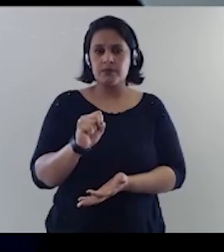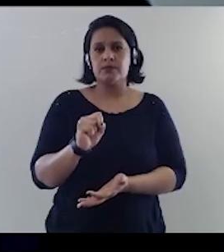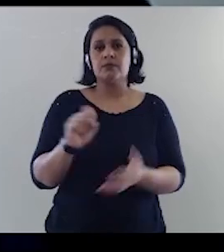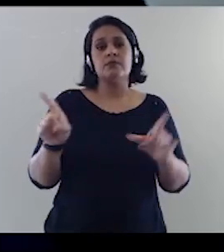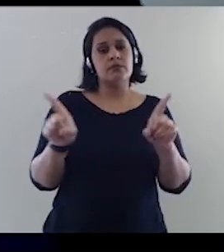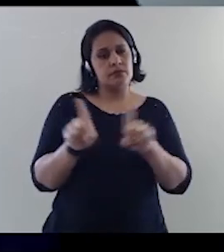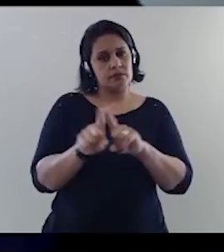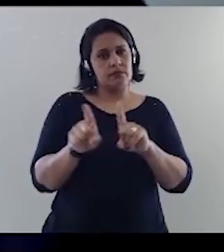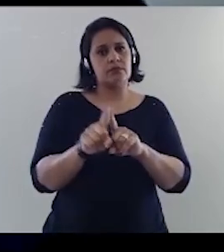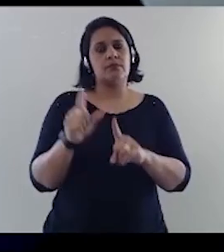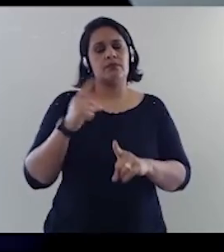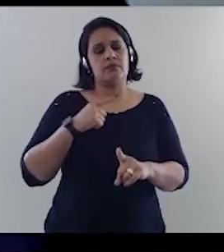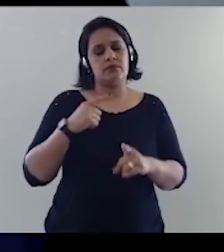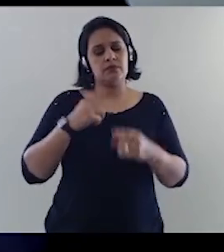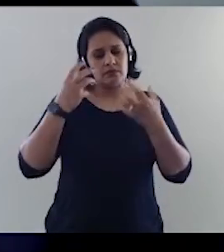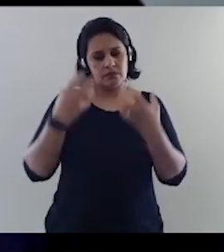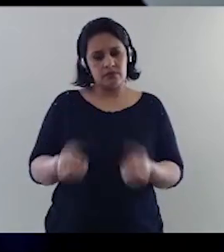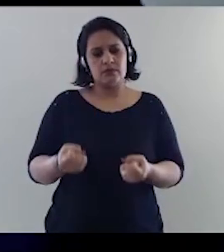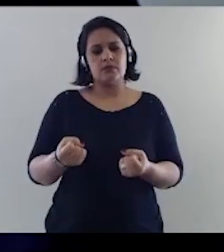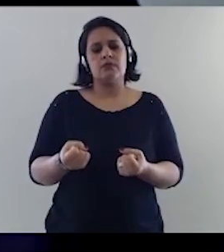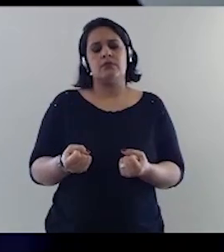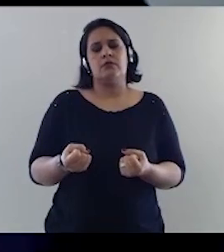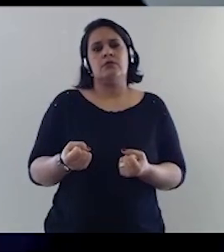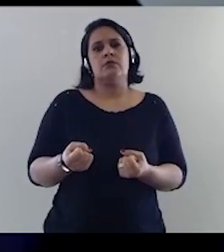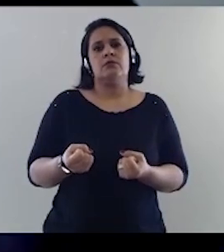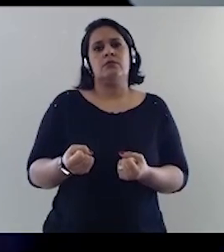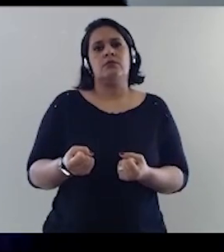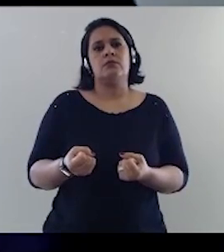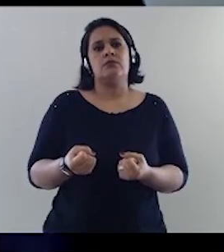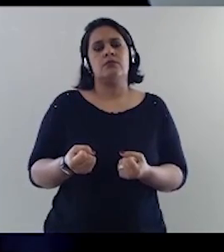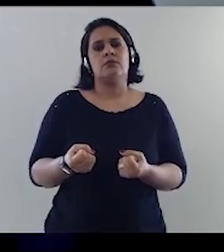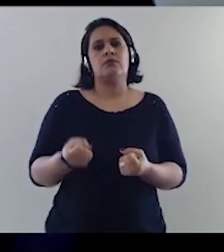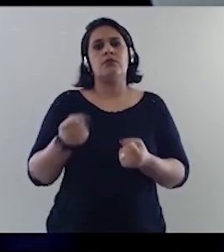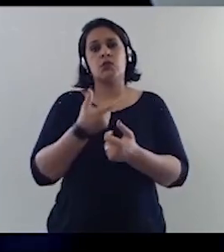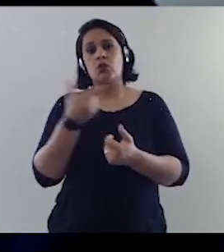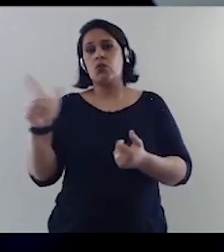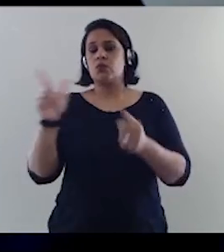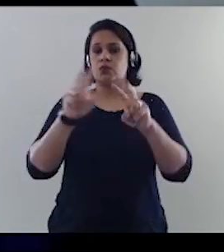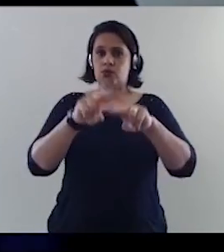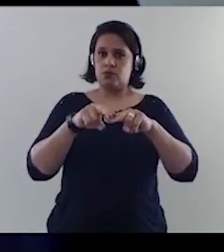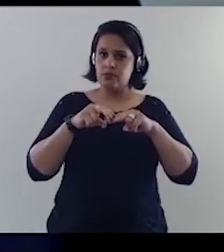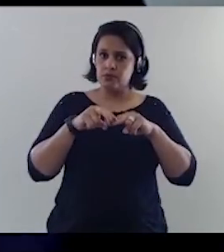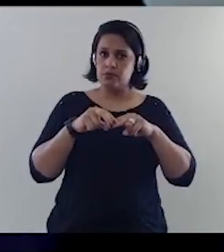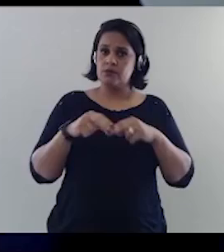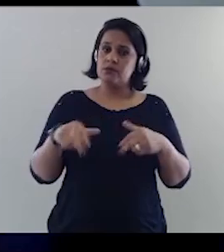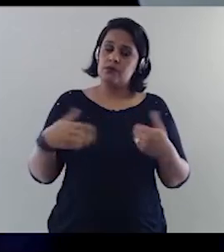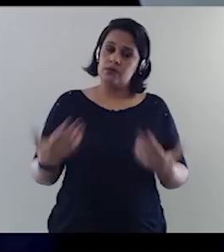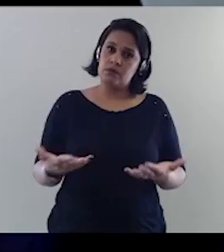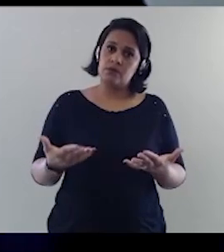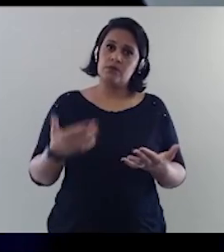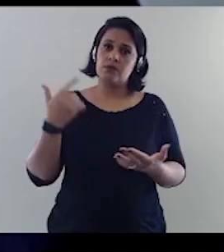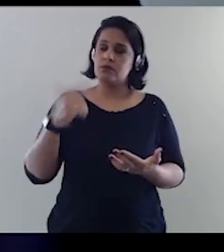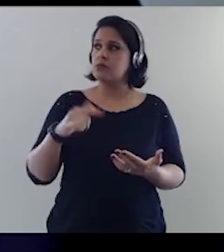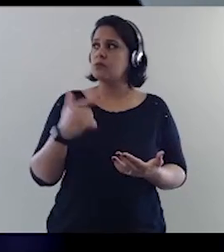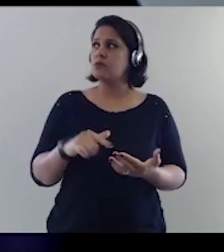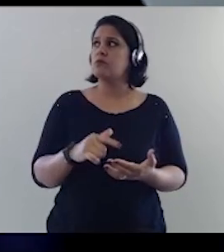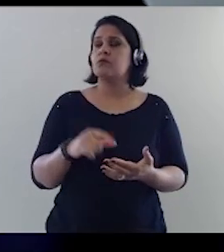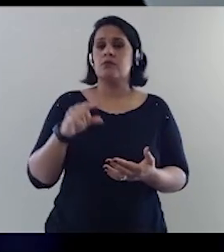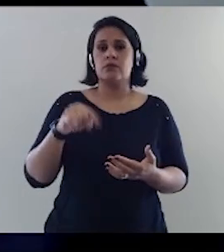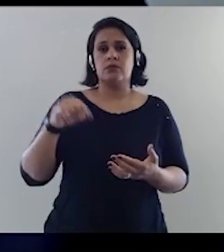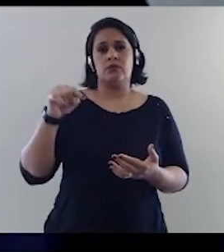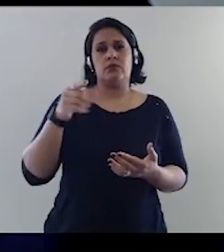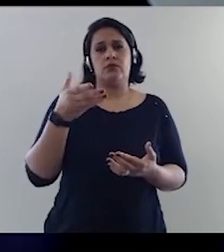também passava a admitir o despedimento por justa causa, com razões objetivas. Portanto, não se tratou propriamente de nenhum